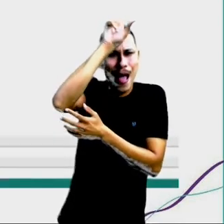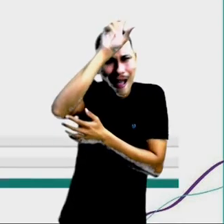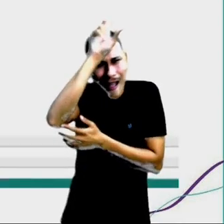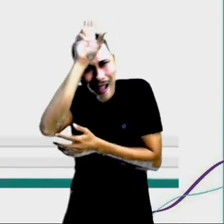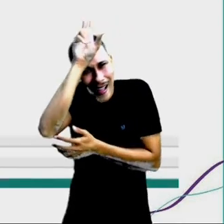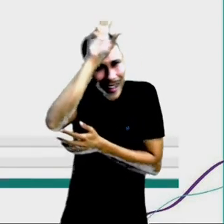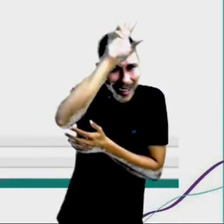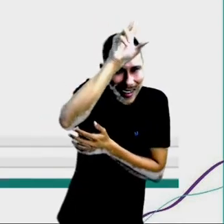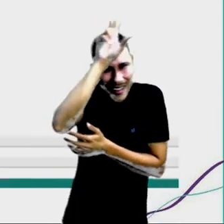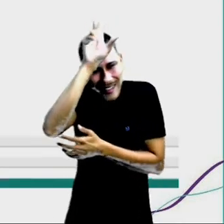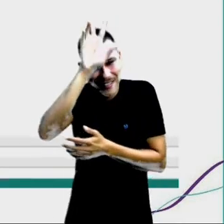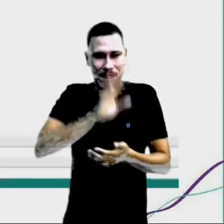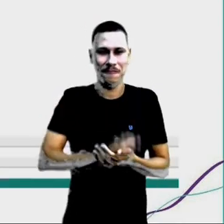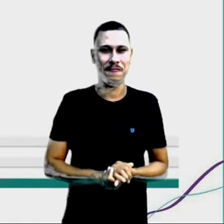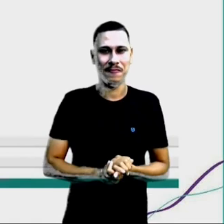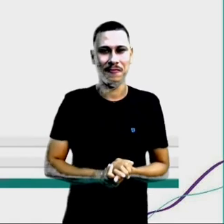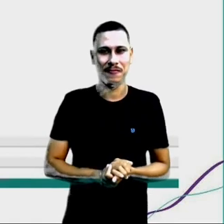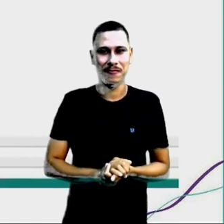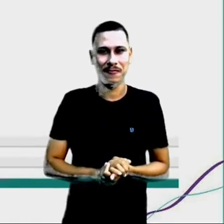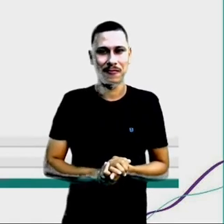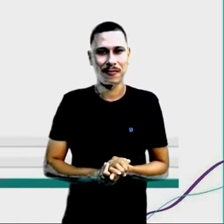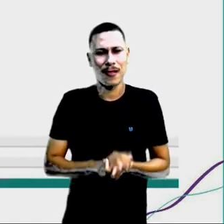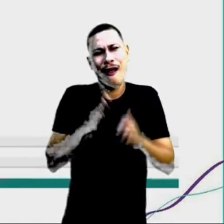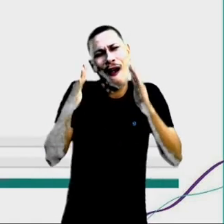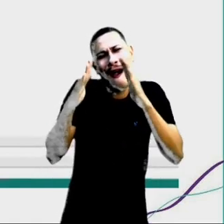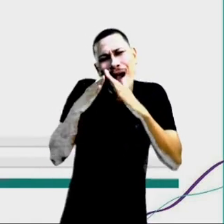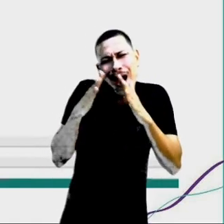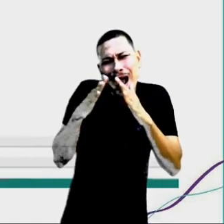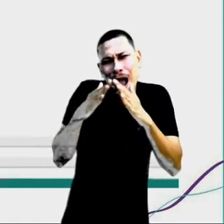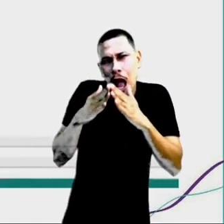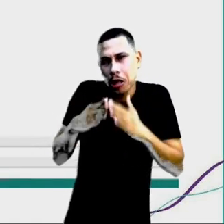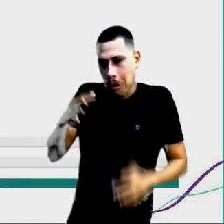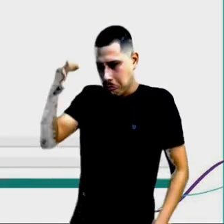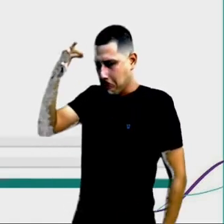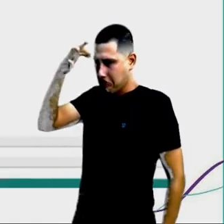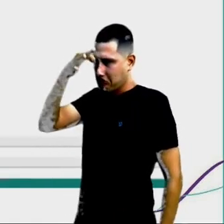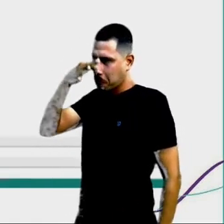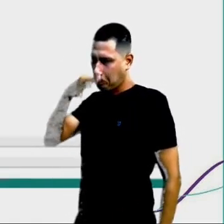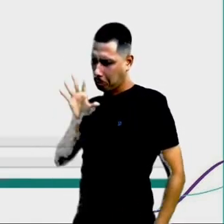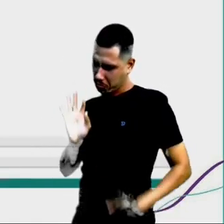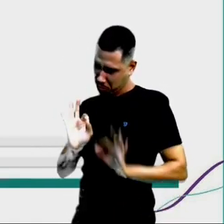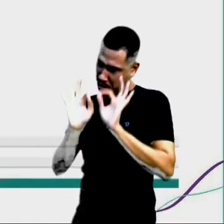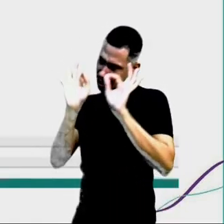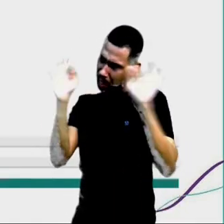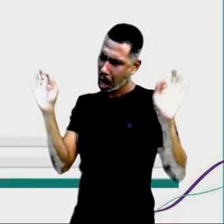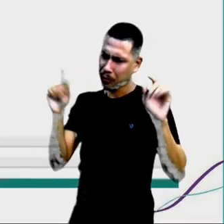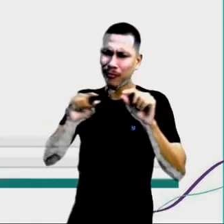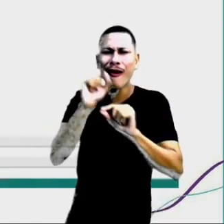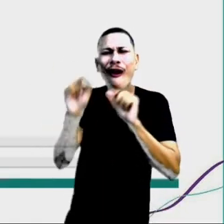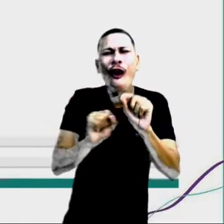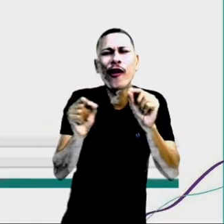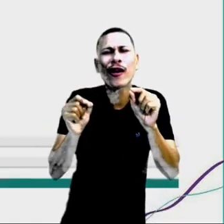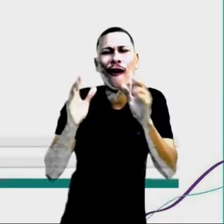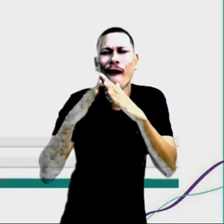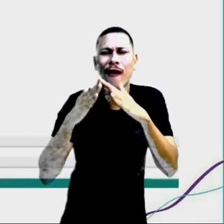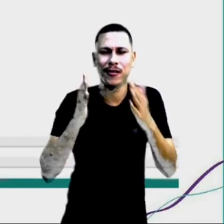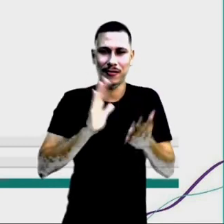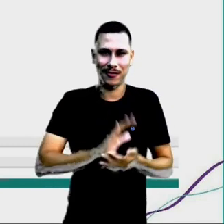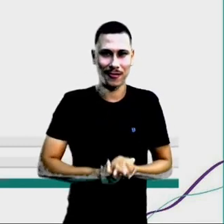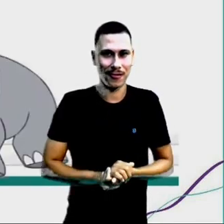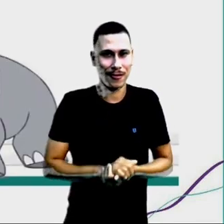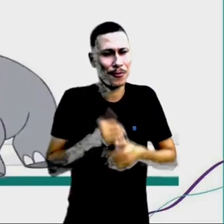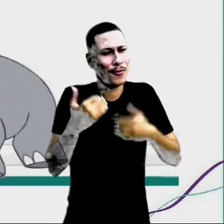barata. Essa casa é tão elegante. Quem mora nela é o